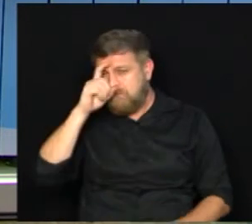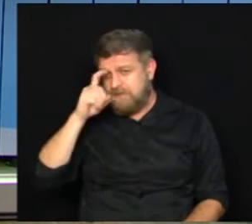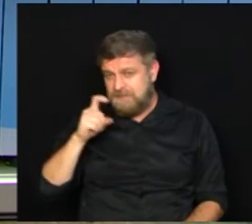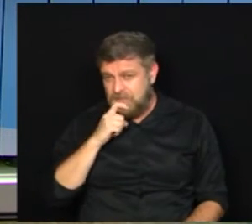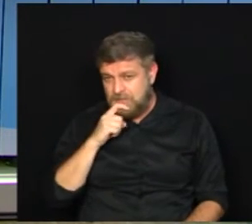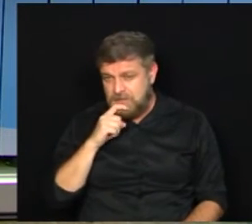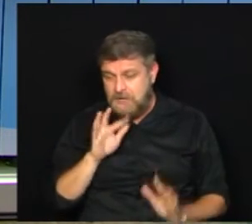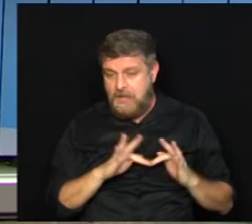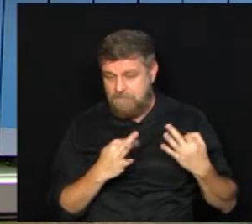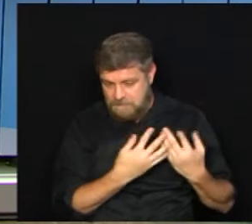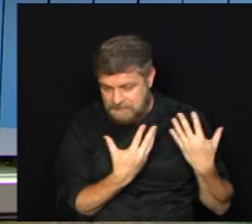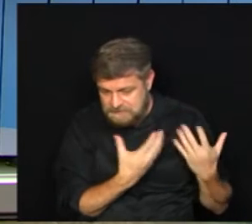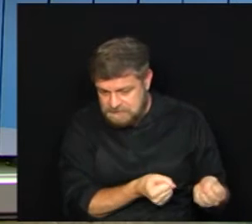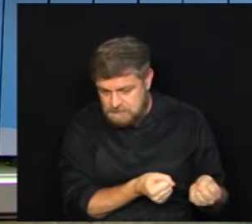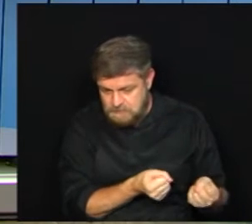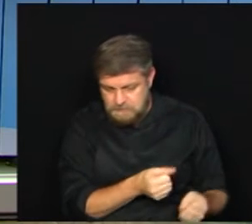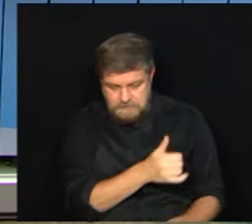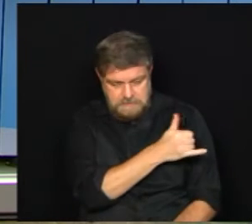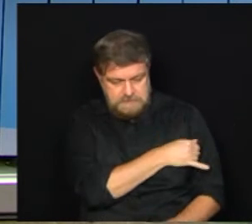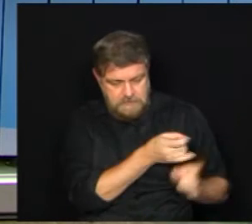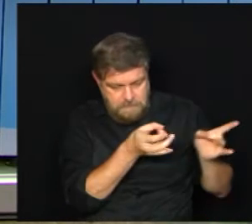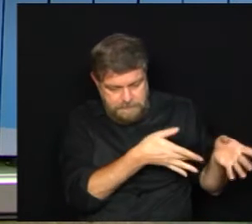e para sua família?